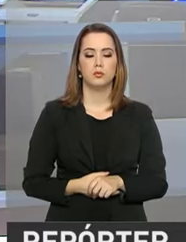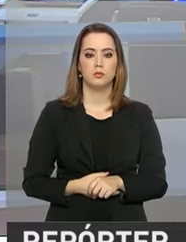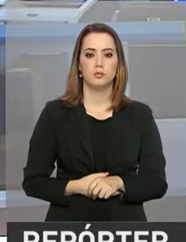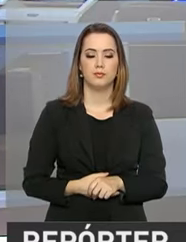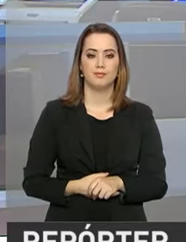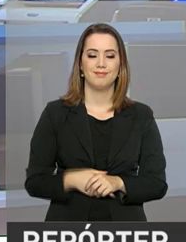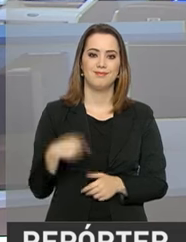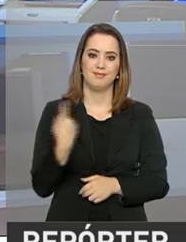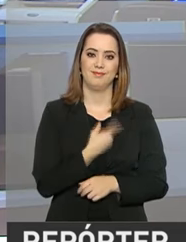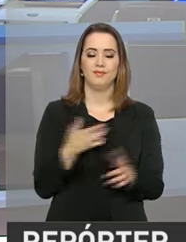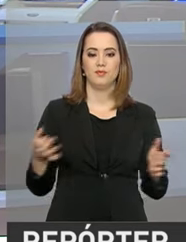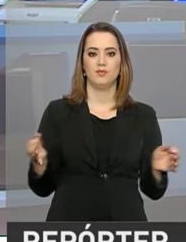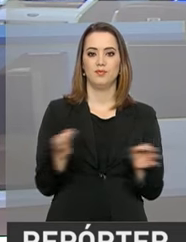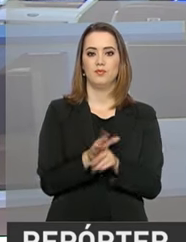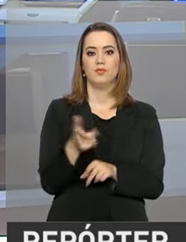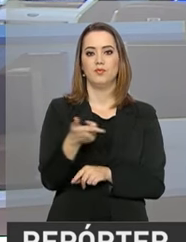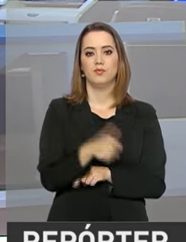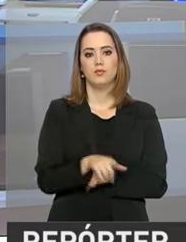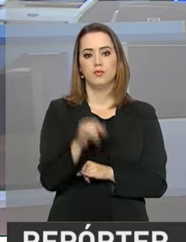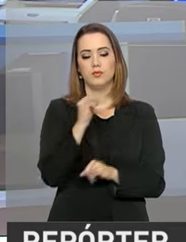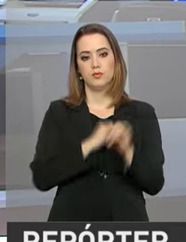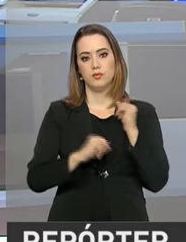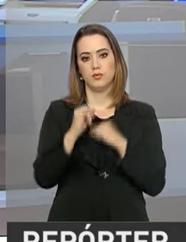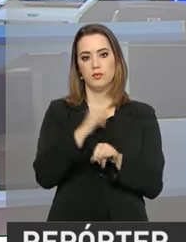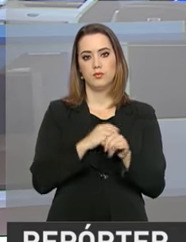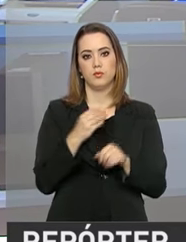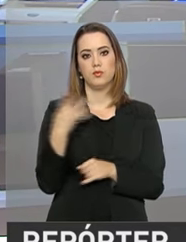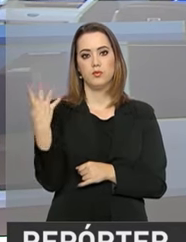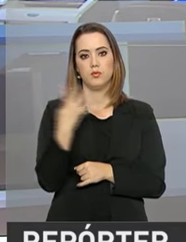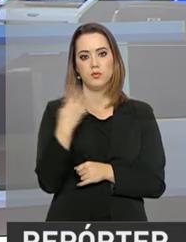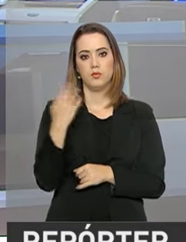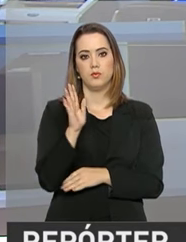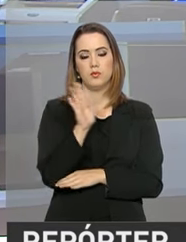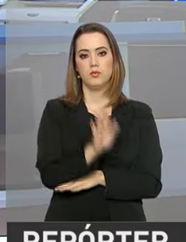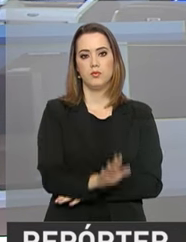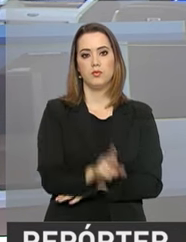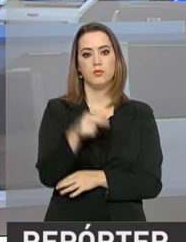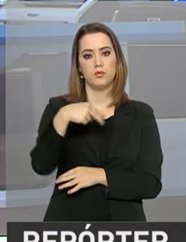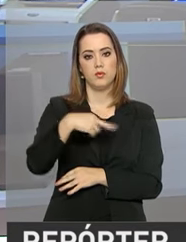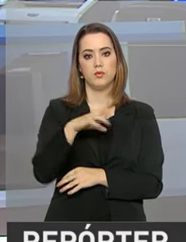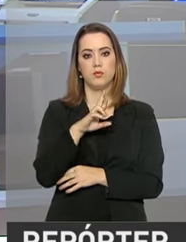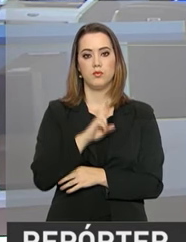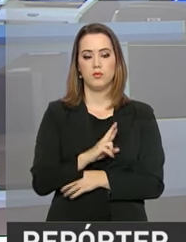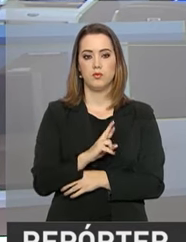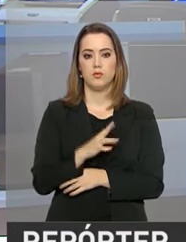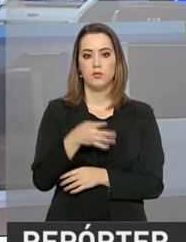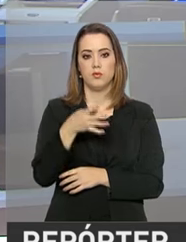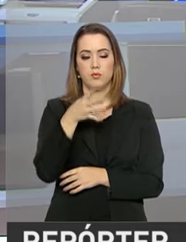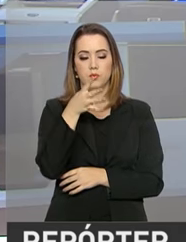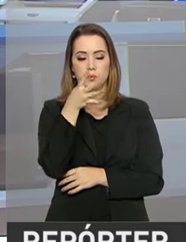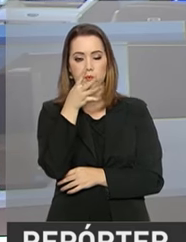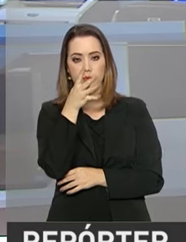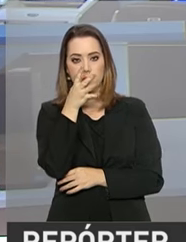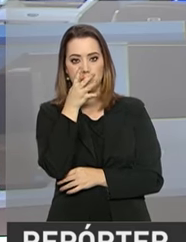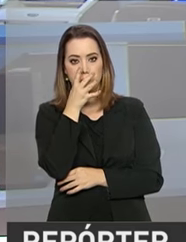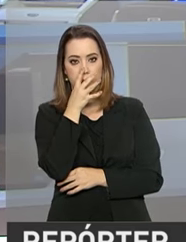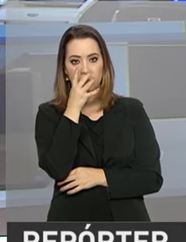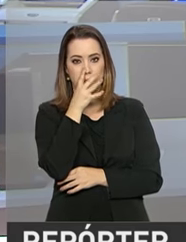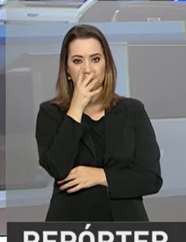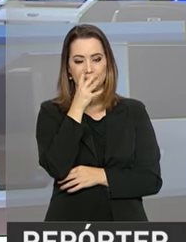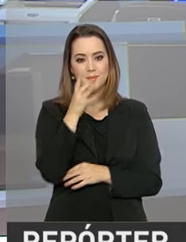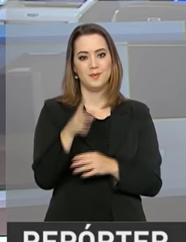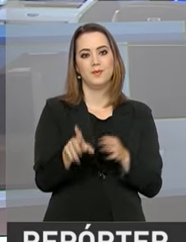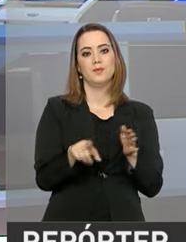e nós ficamos por aqui voltamos a qualquer momento com outras informações ou às 4 da tarde na próxima edição do repórter